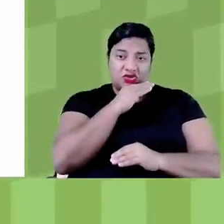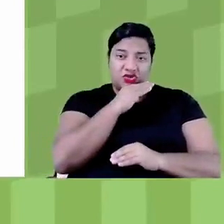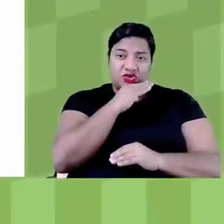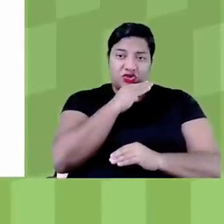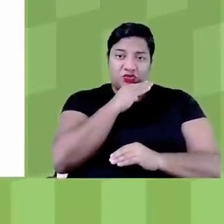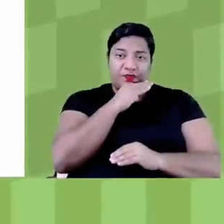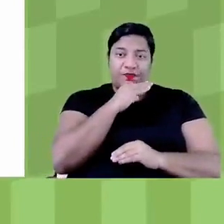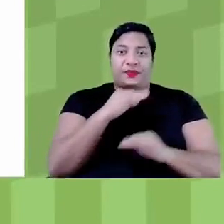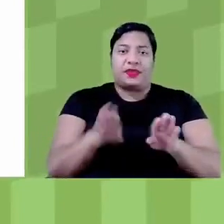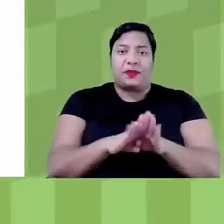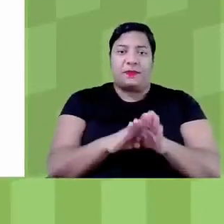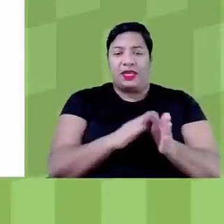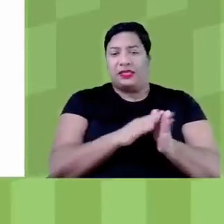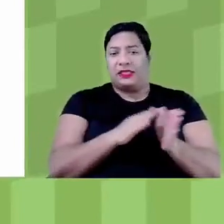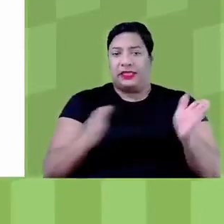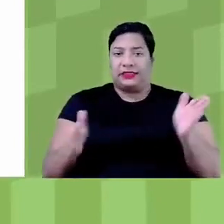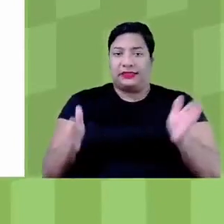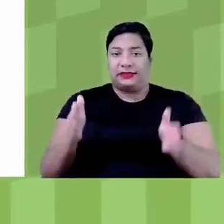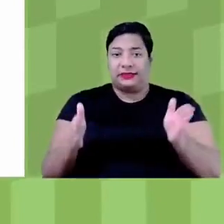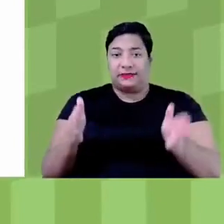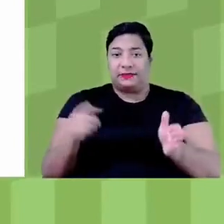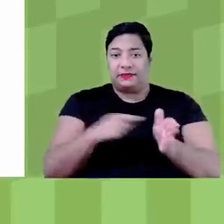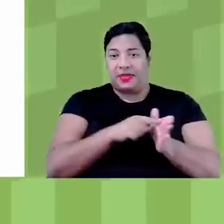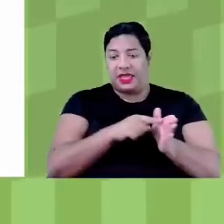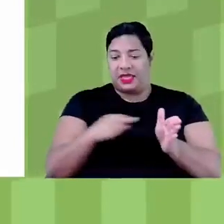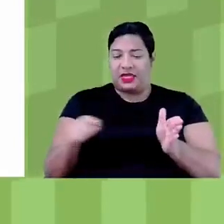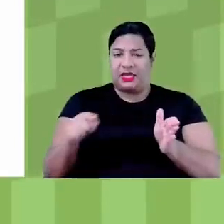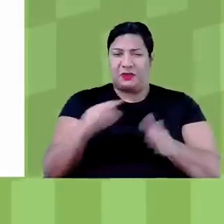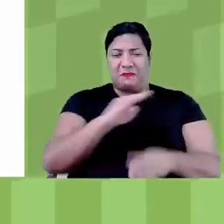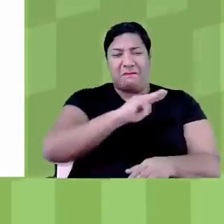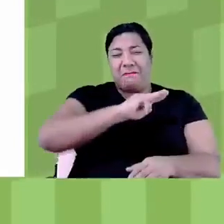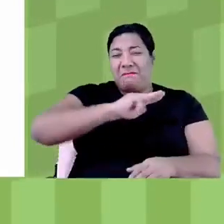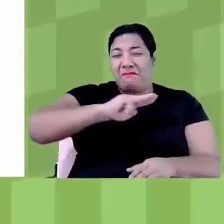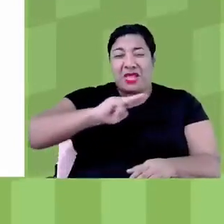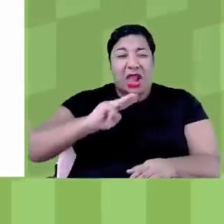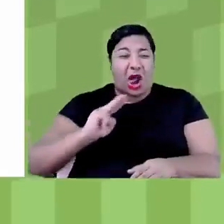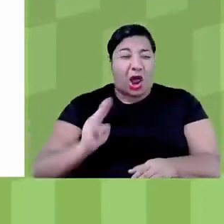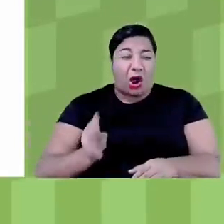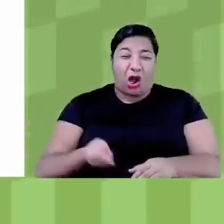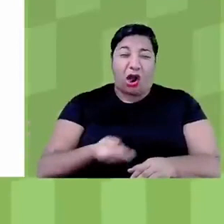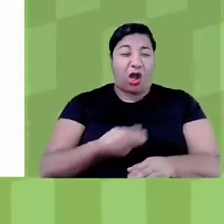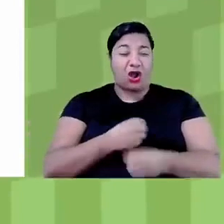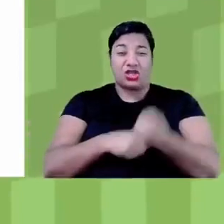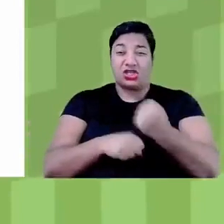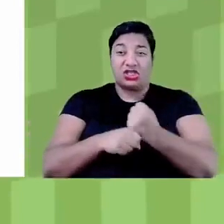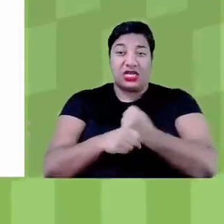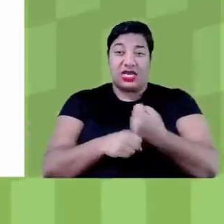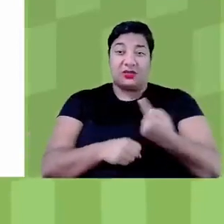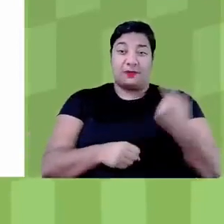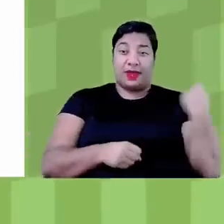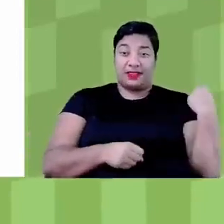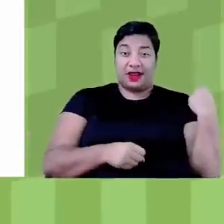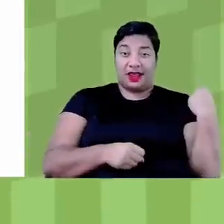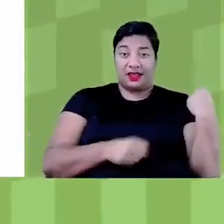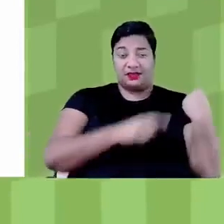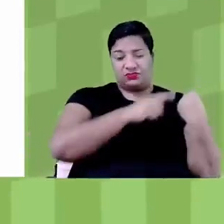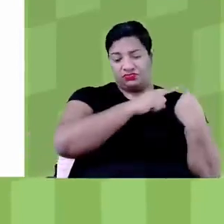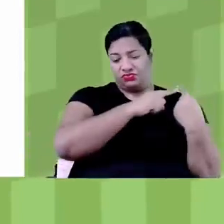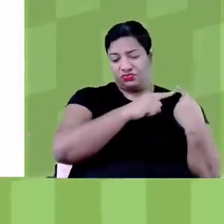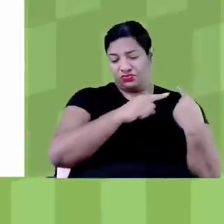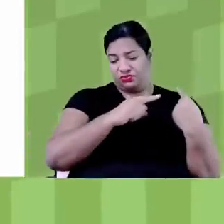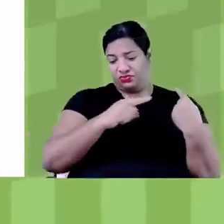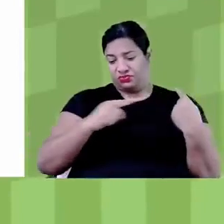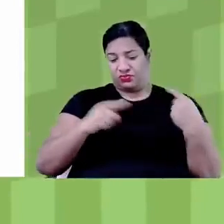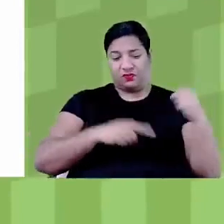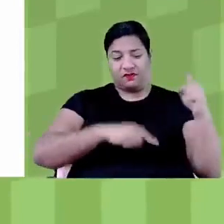longo de todos esses milhares de anos para trás, né, no passado, a gente vê que ele foi variando, ou